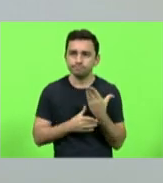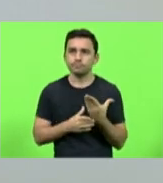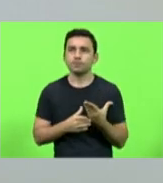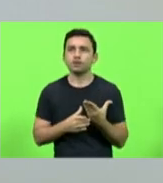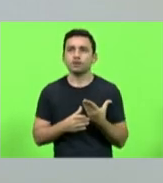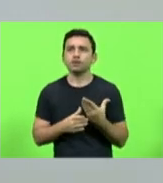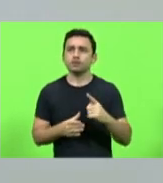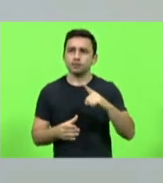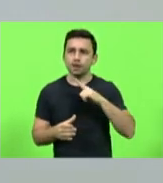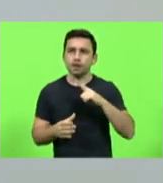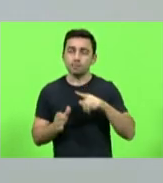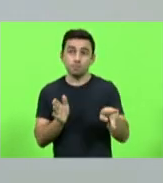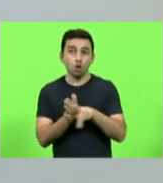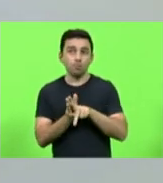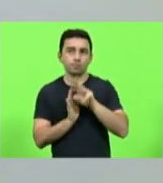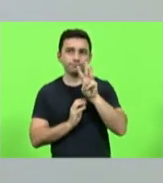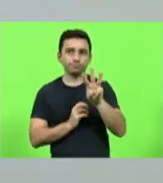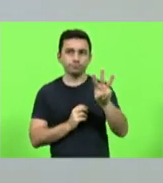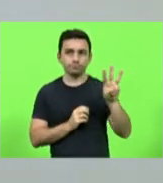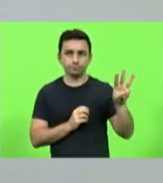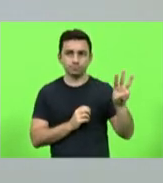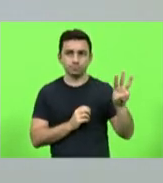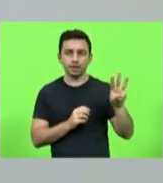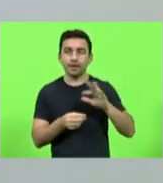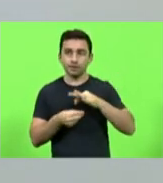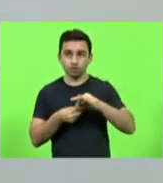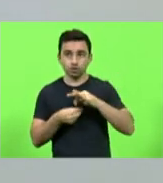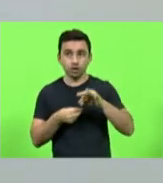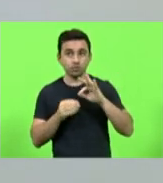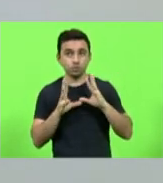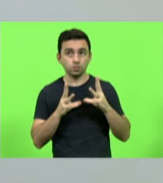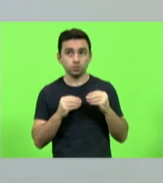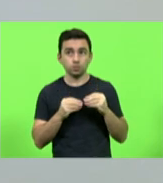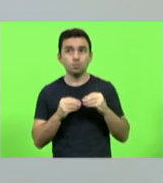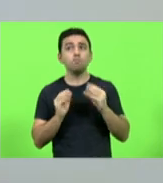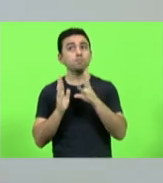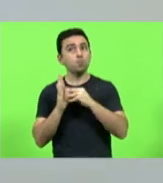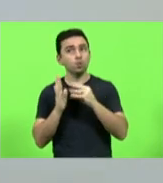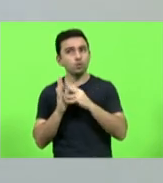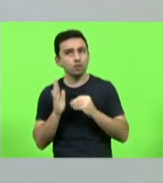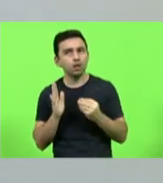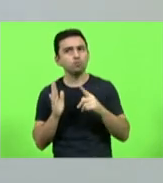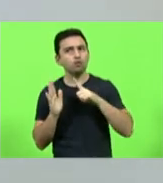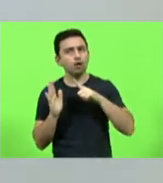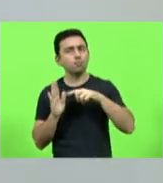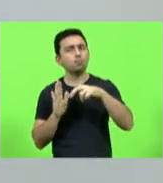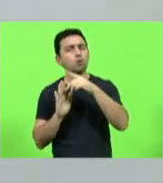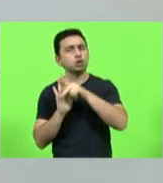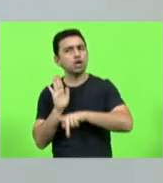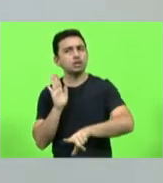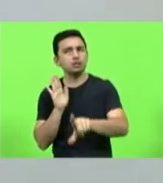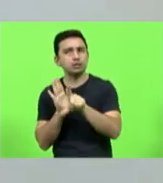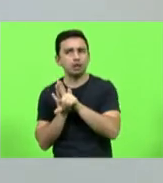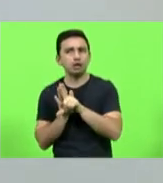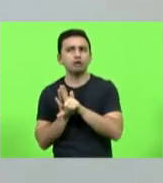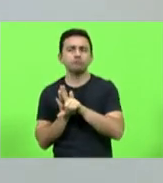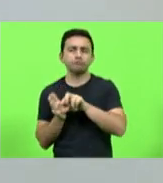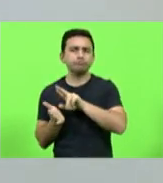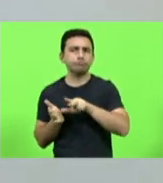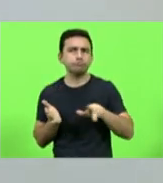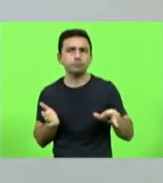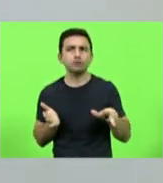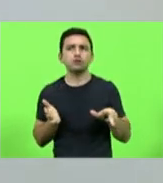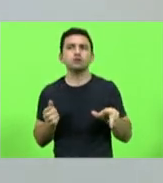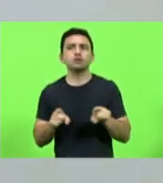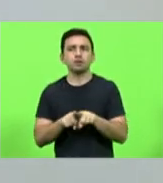em nossos sites, nos sites das nossas entidades, modelos e minutas de projeto de lei, bem como vários e